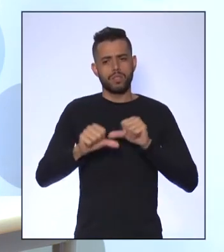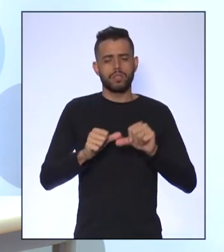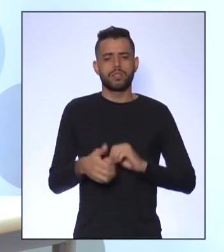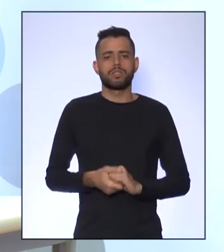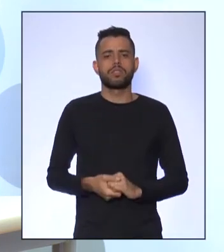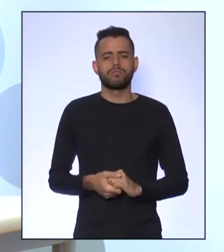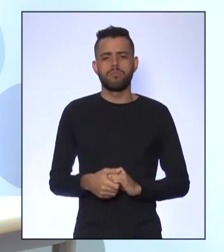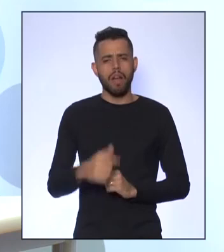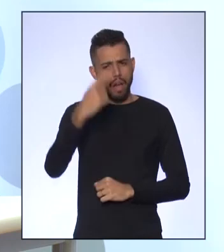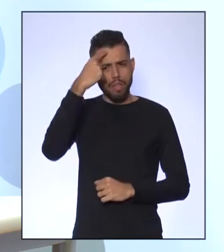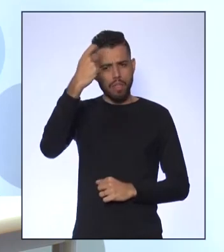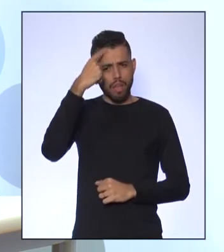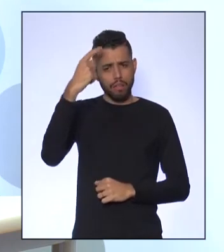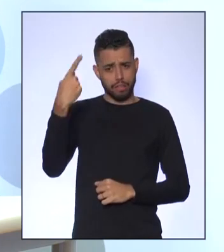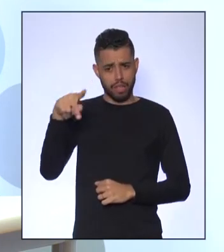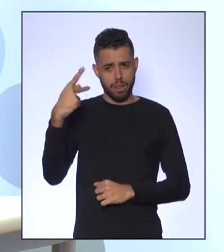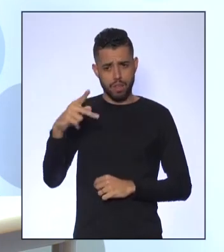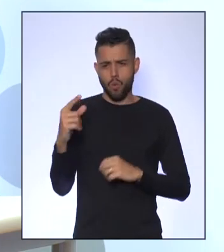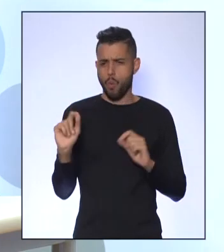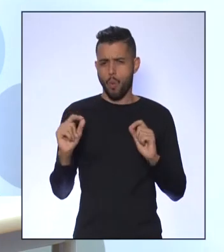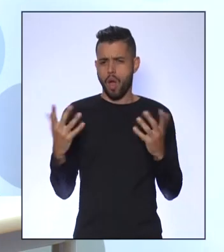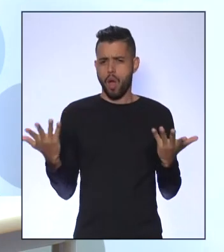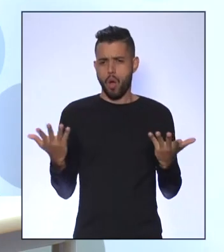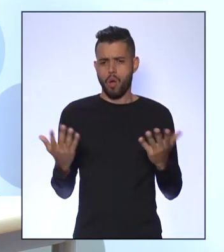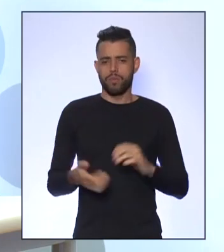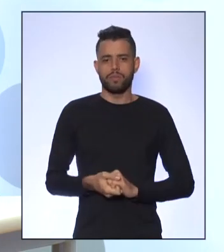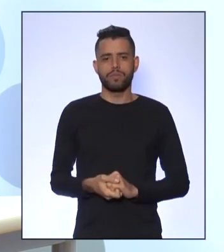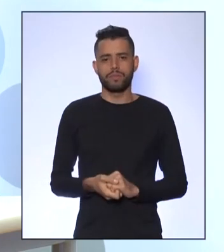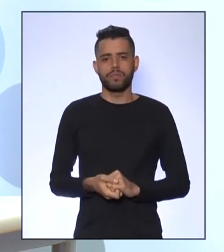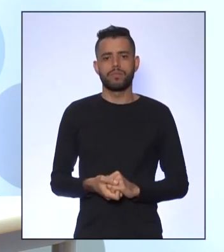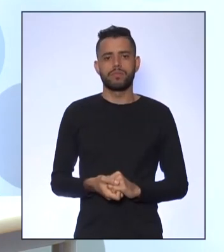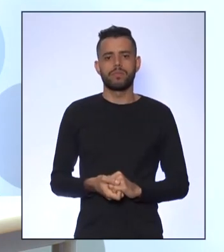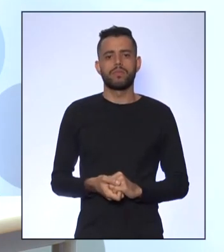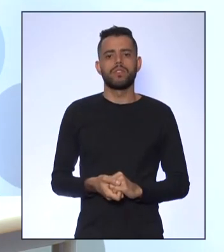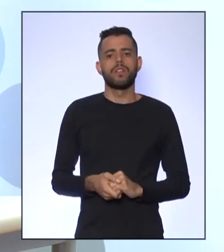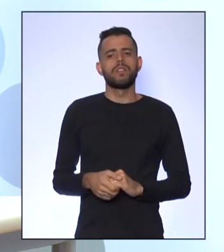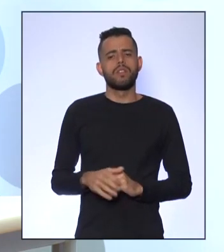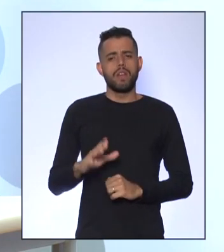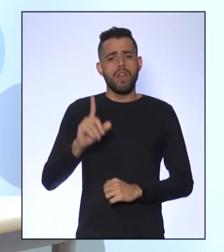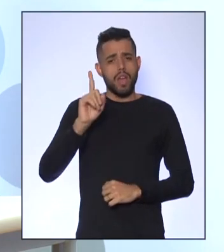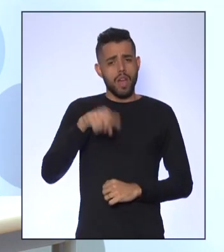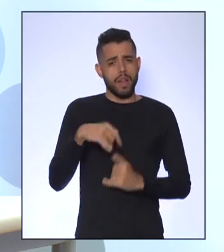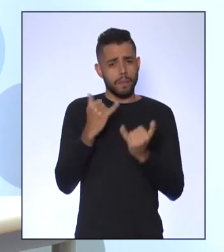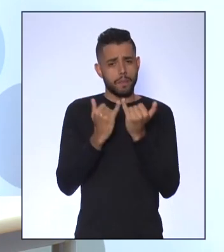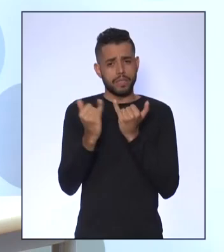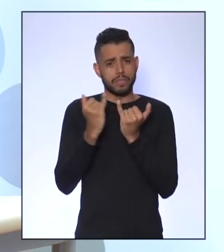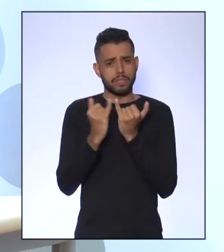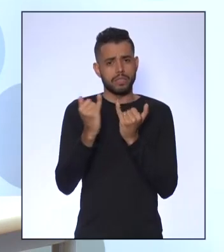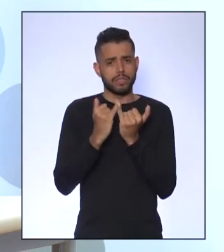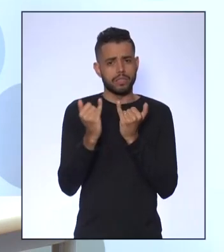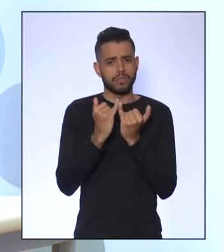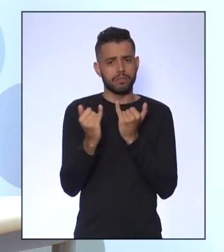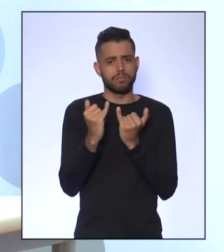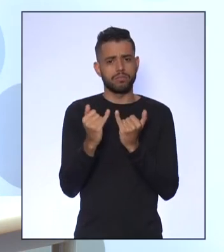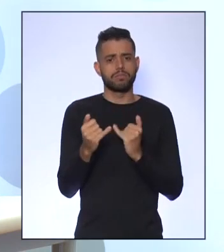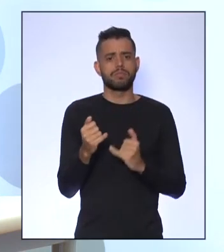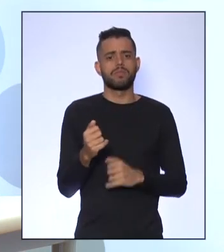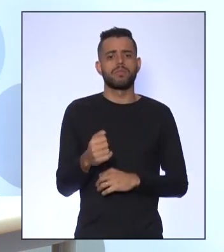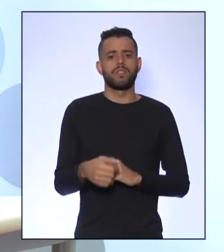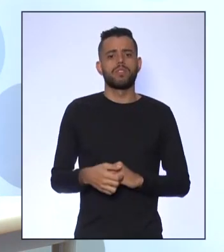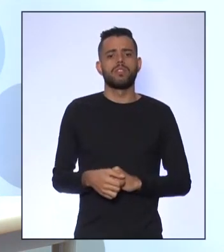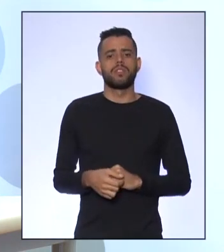que era a ideia dele? A cidade do Rio de Janeiro ela era muito parecida com Paris, segundo a visão dele.